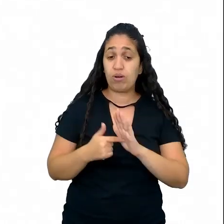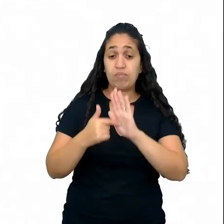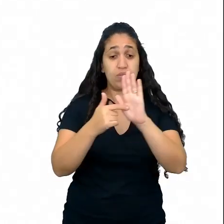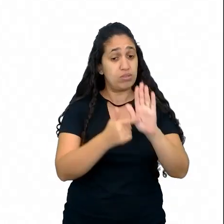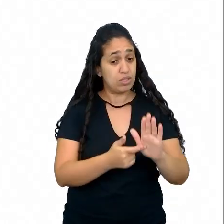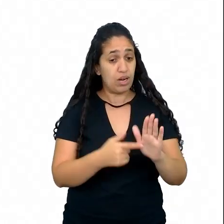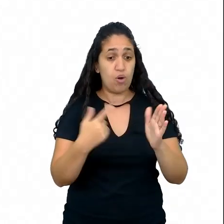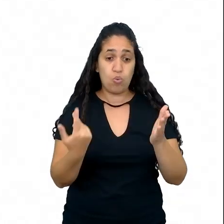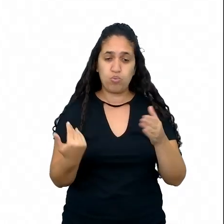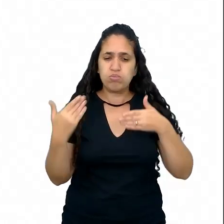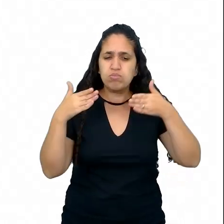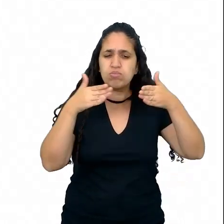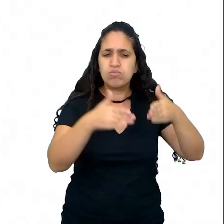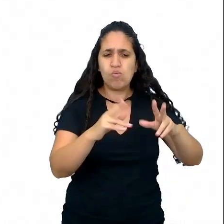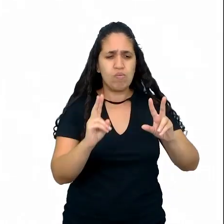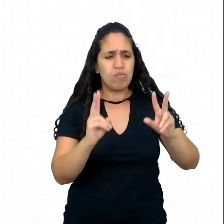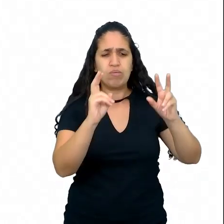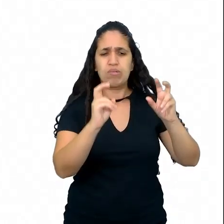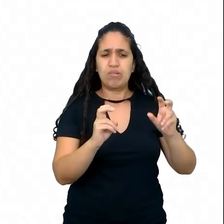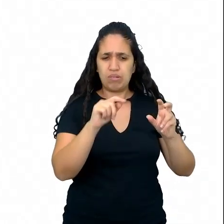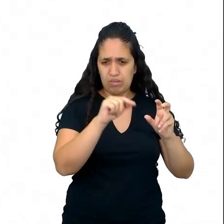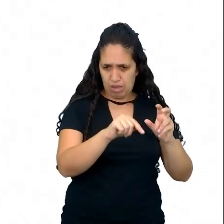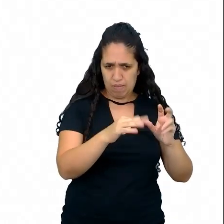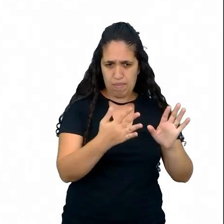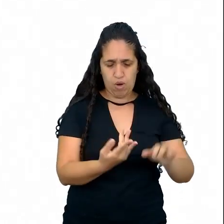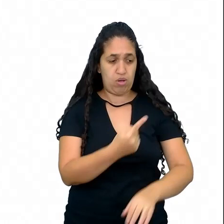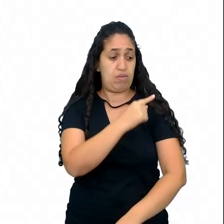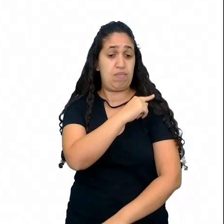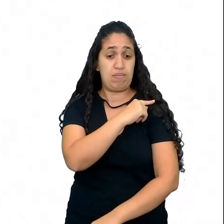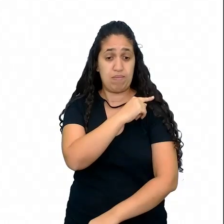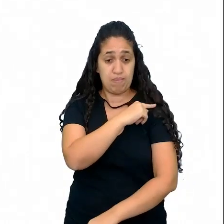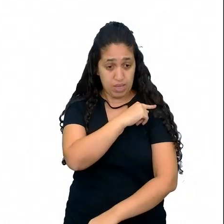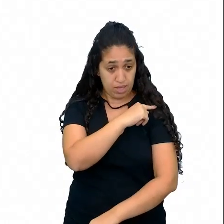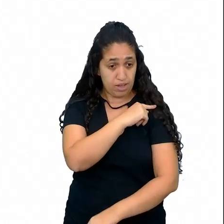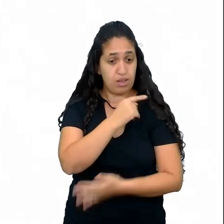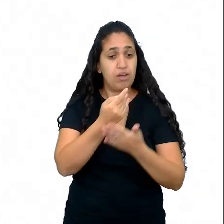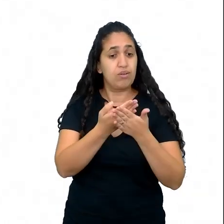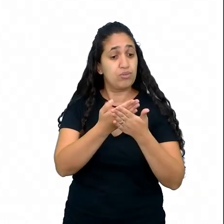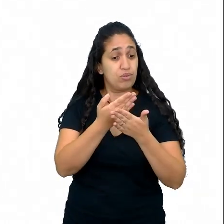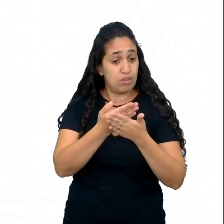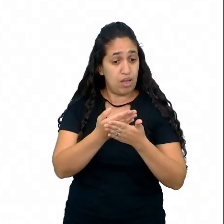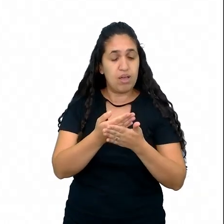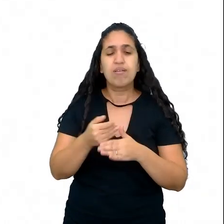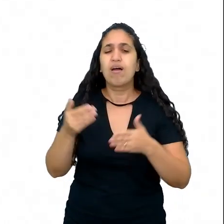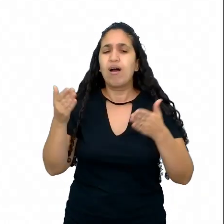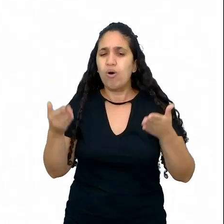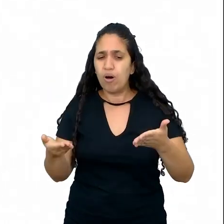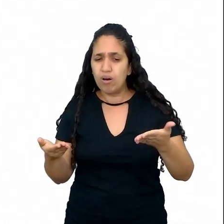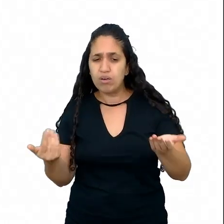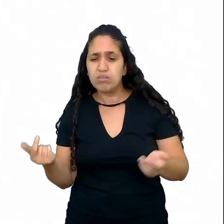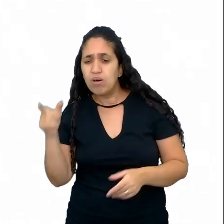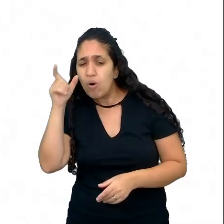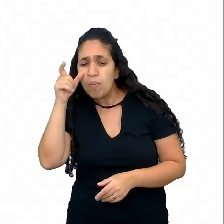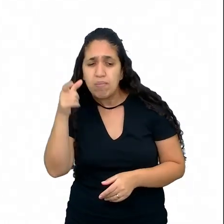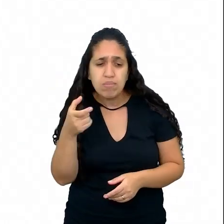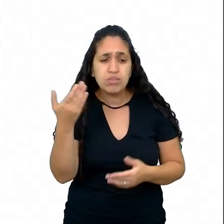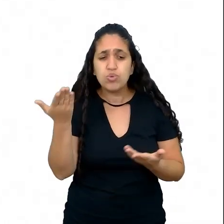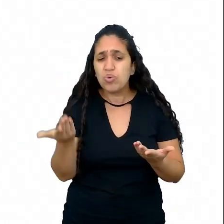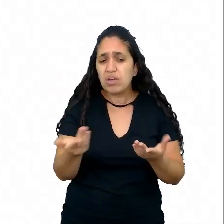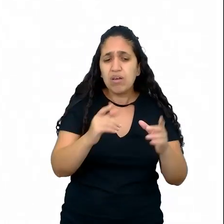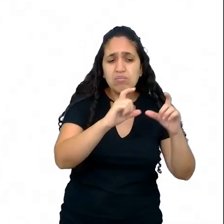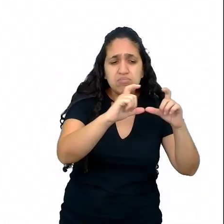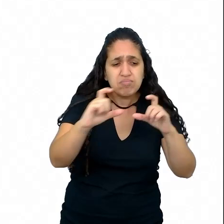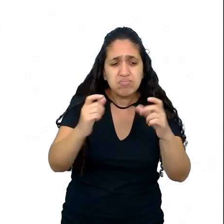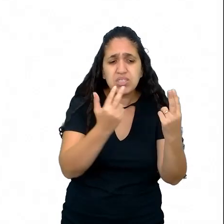mais temático para ela, ou seja, quando nós trabalhamos com a primeira série do ensino médio, o que a gente vai trabalhar com ela? O que nós estamos observando? Quais são os padrões? Quais